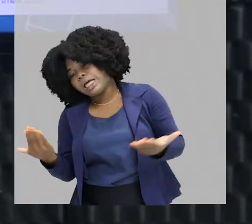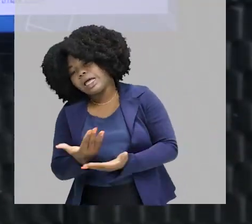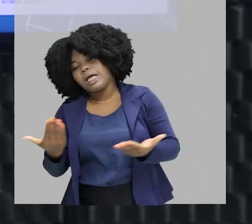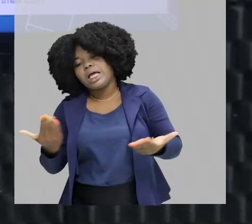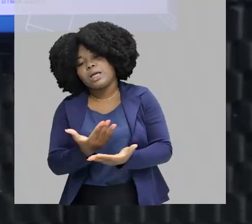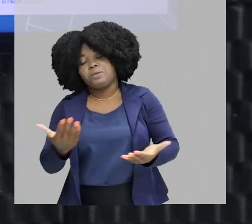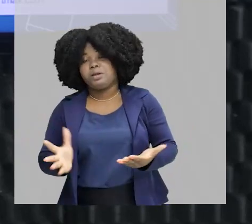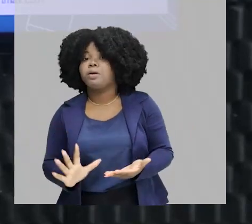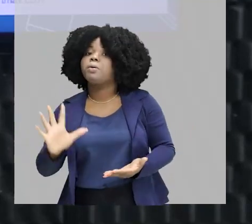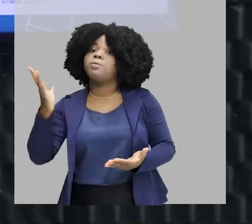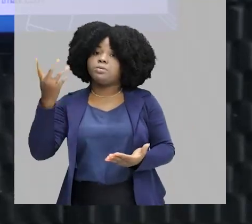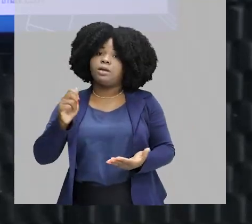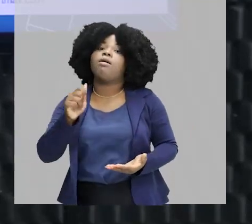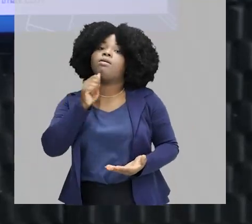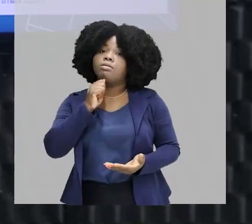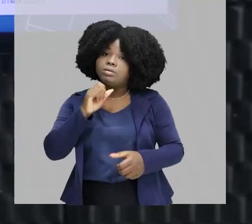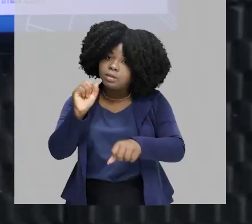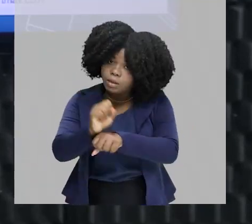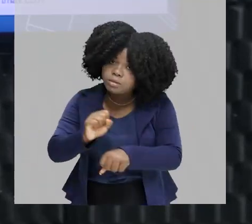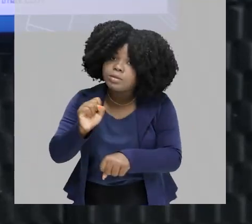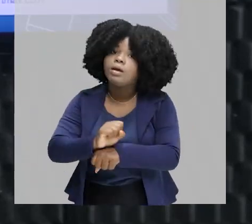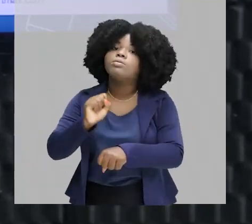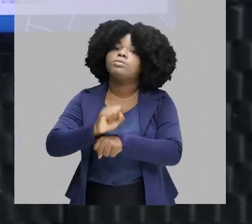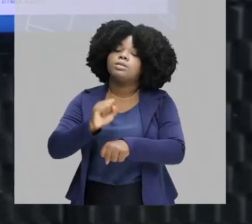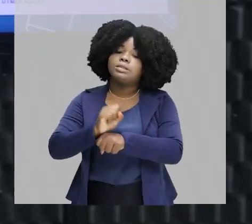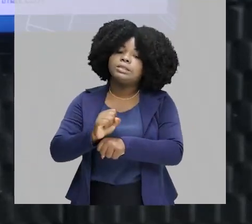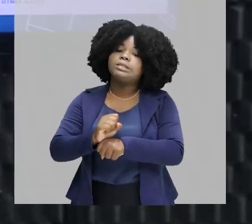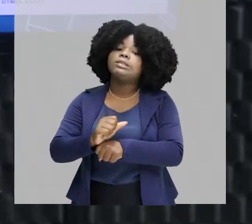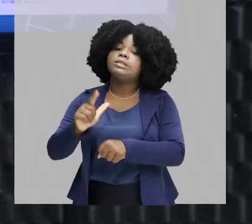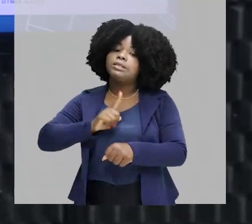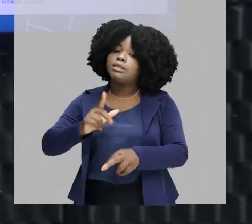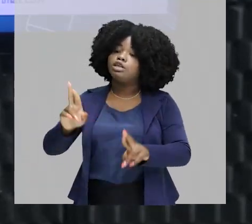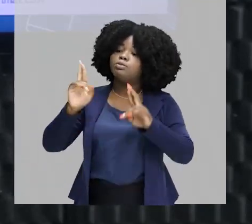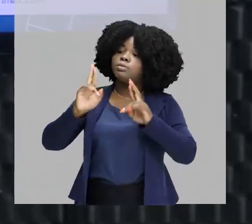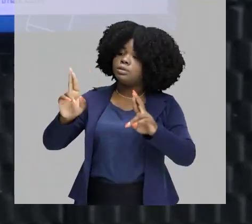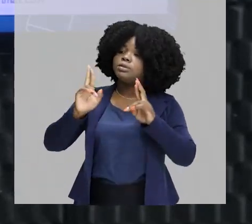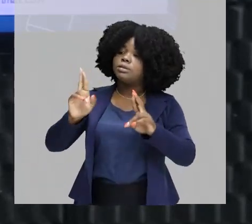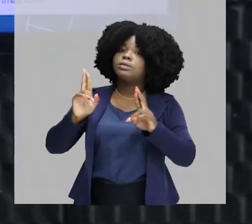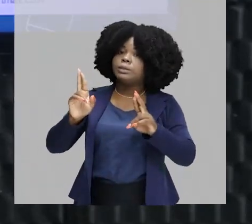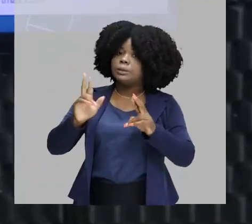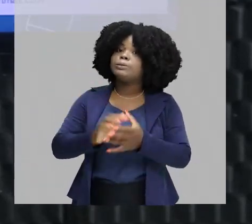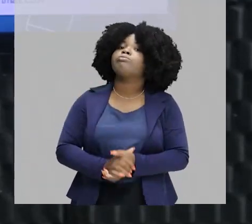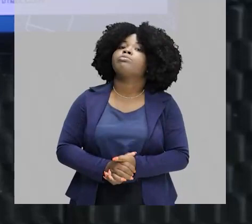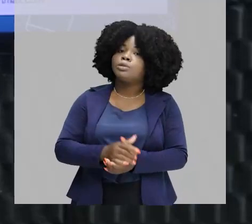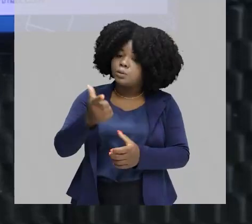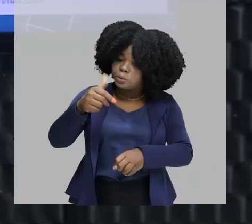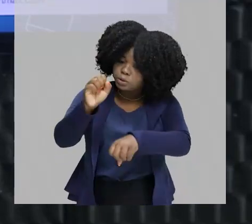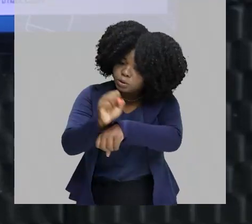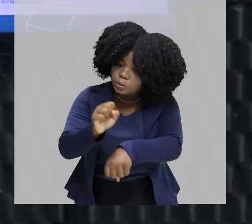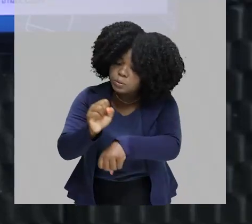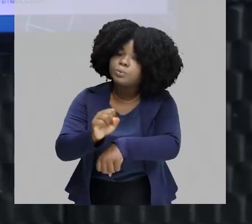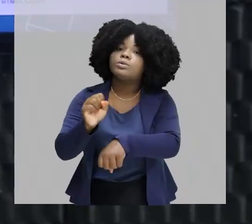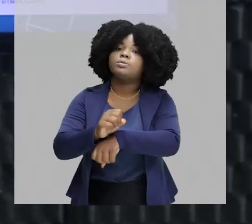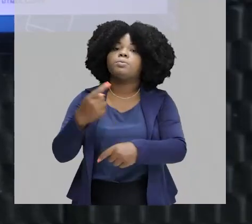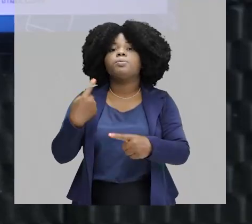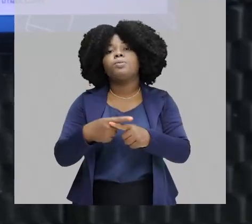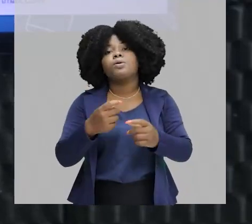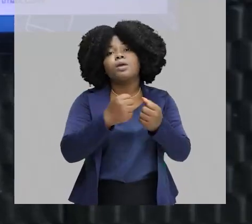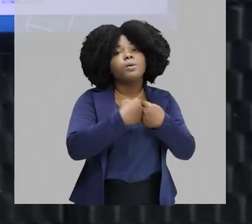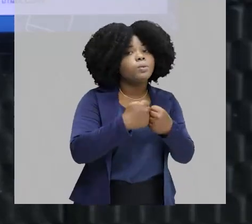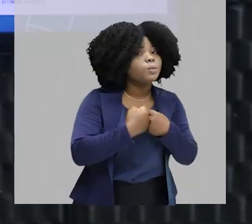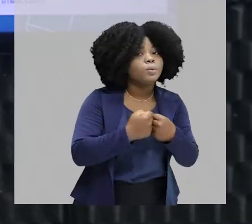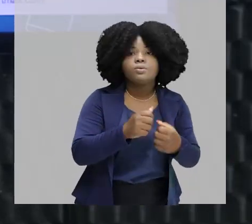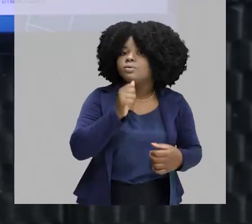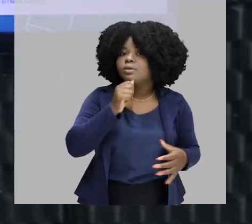uma realidade, nós ainda estamos esperando. E existe uma perspectiva de que essas pessoas continuem esperando, porque o ônibus ainda não